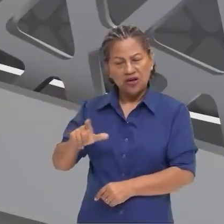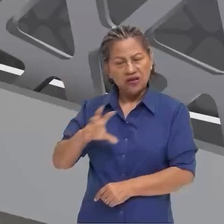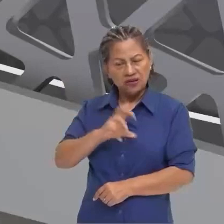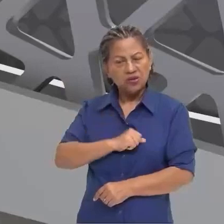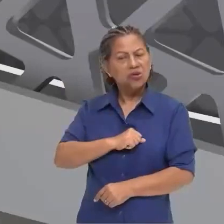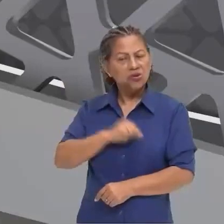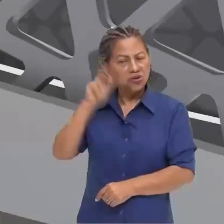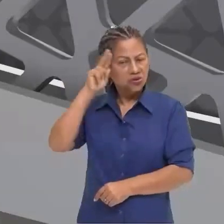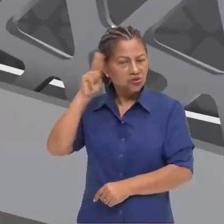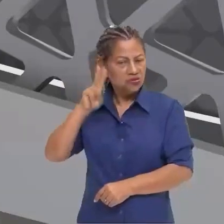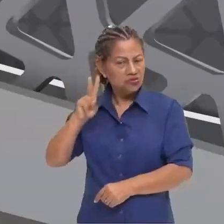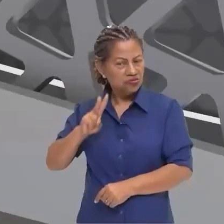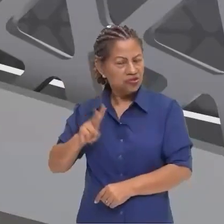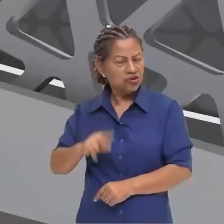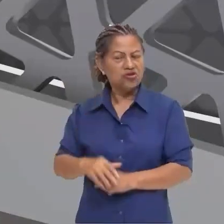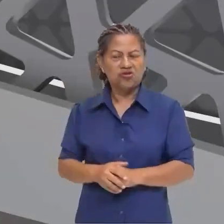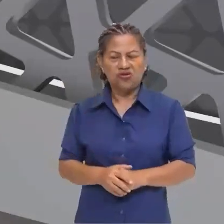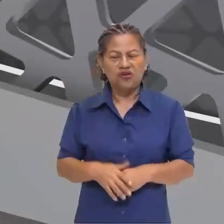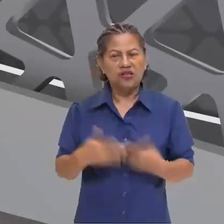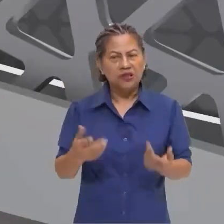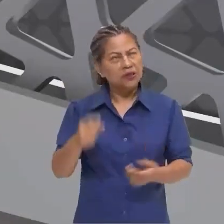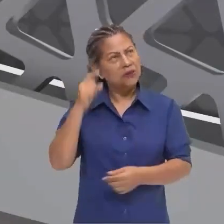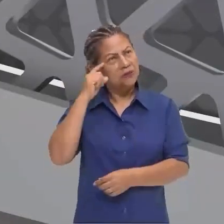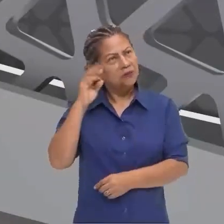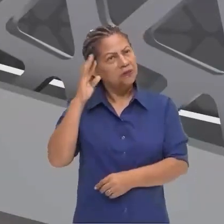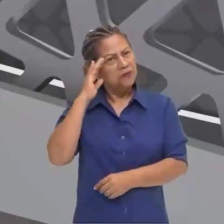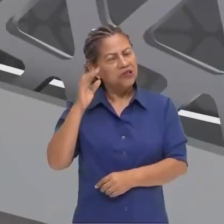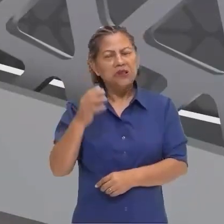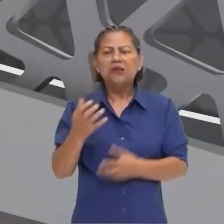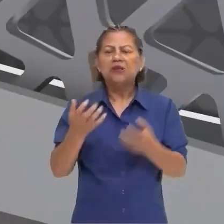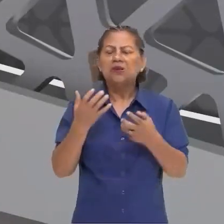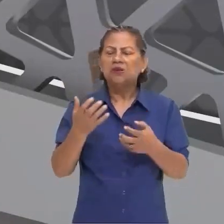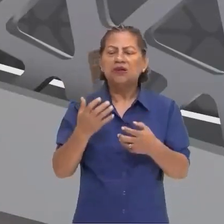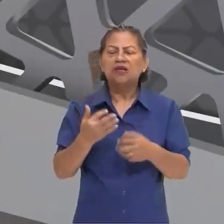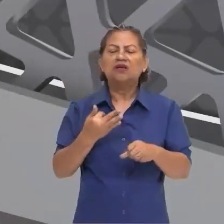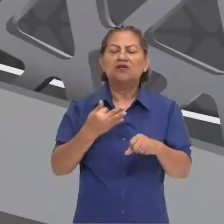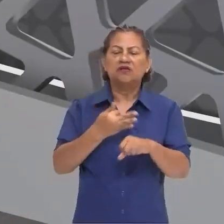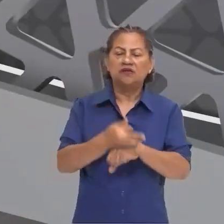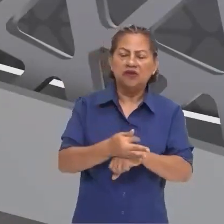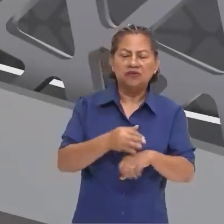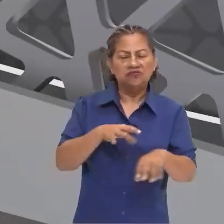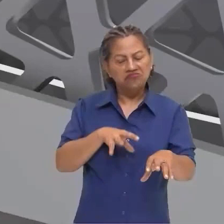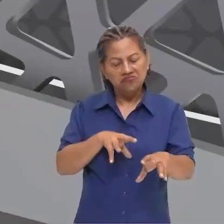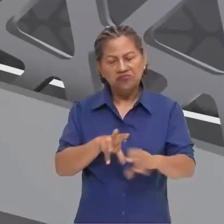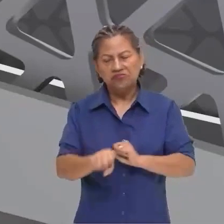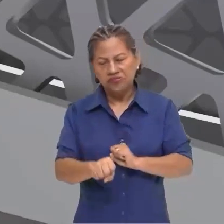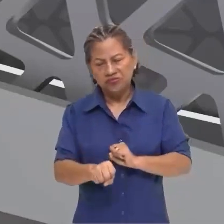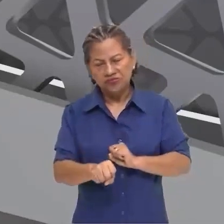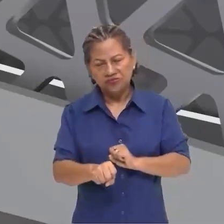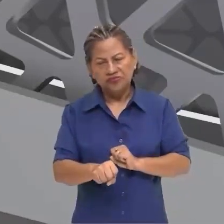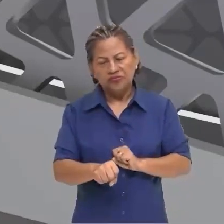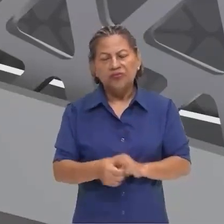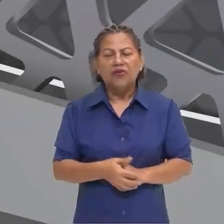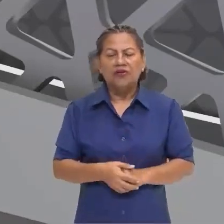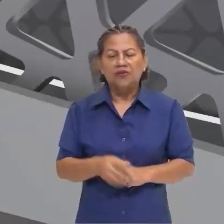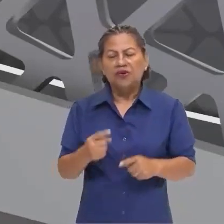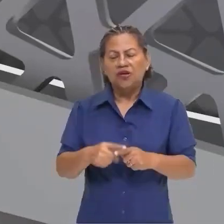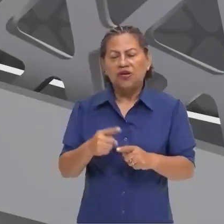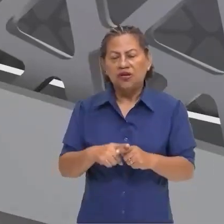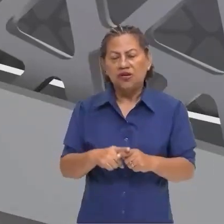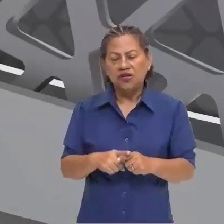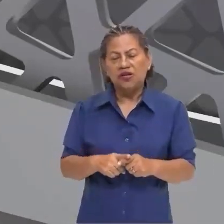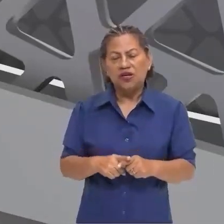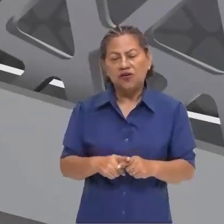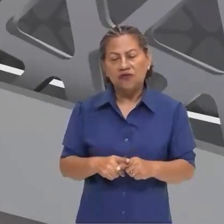literatura. Então, eu pensei nos meus pontos fortes e pensei no que era possível. A licenciatura é só um turno. Eu vou poder estudar